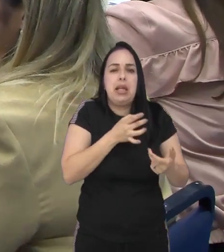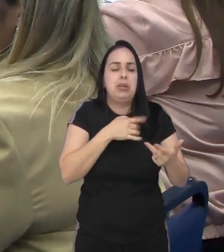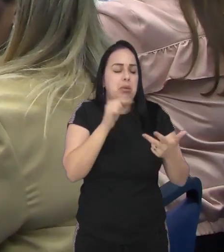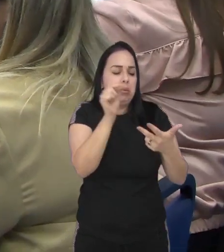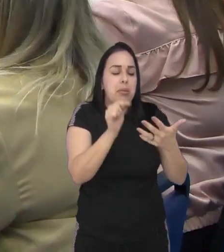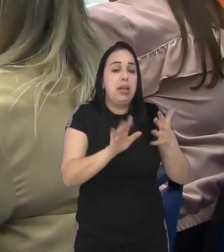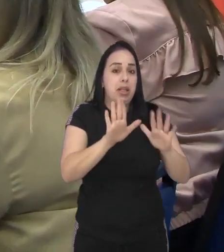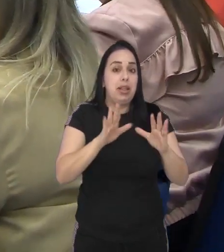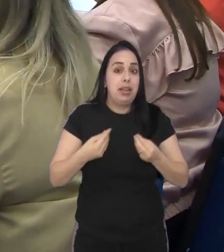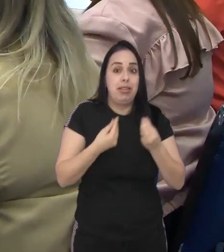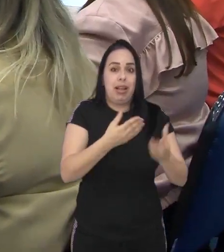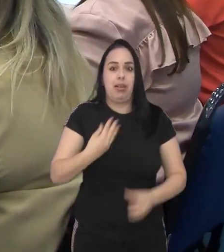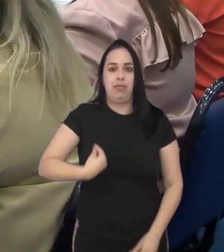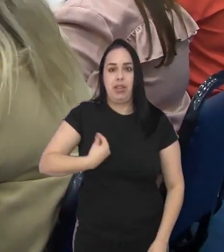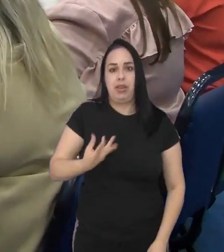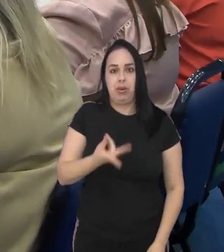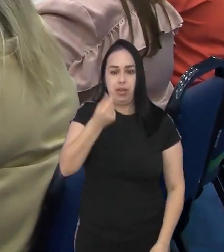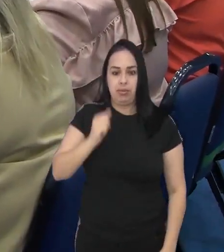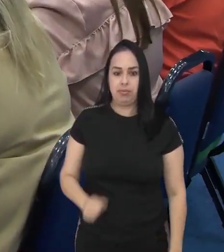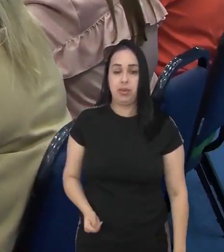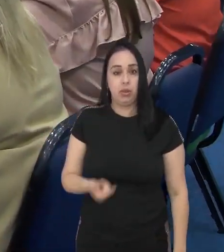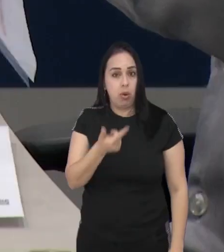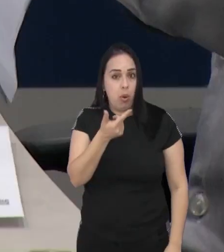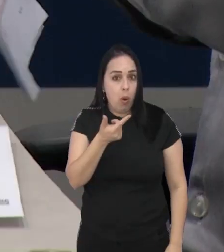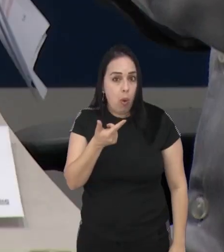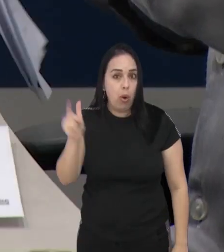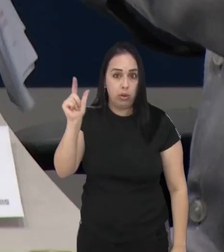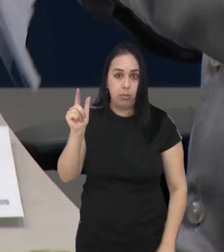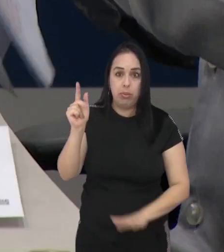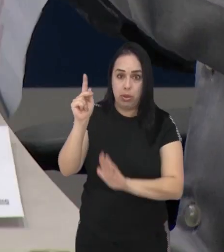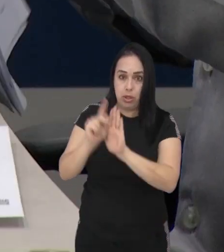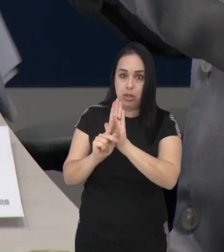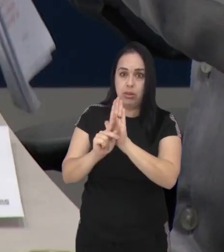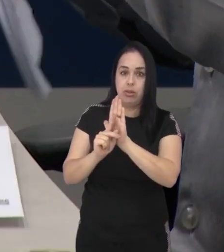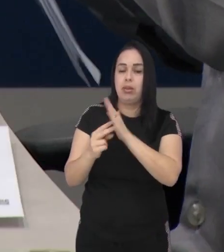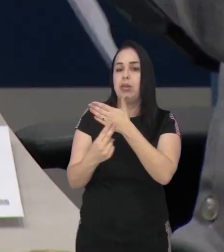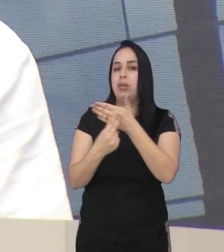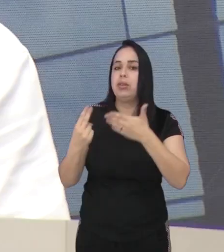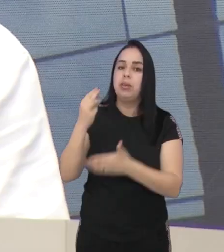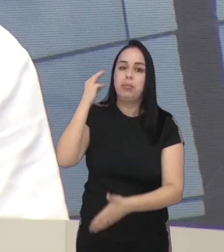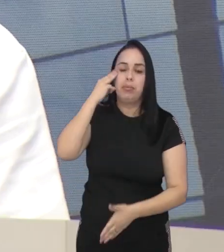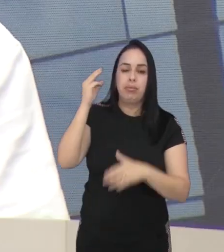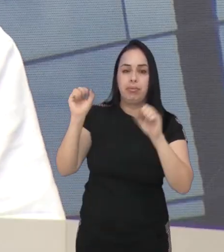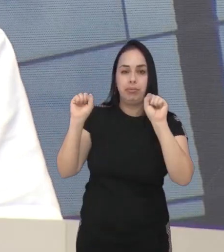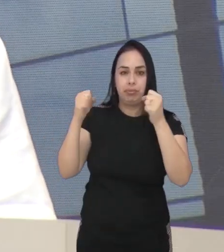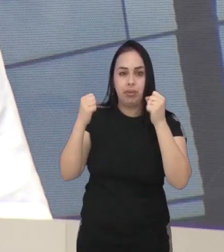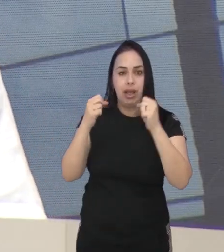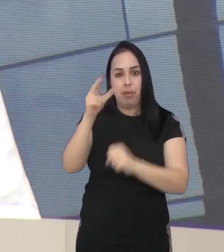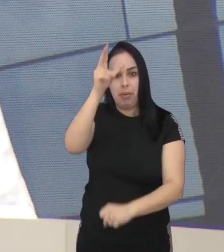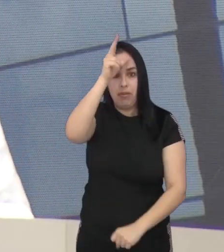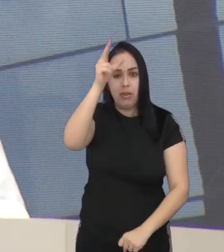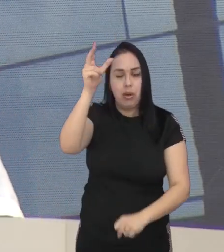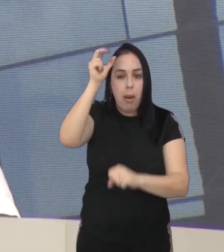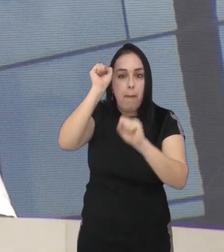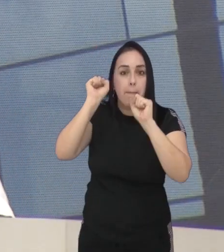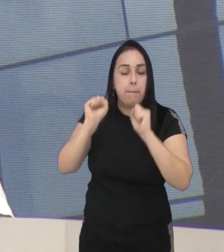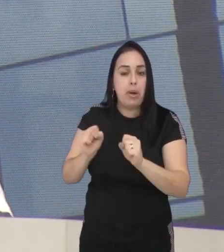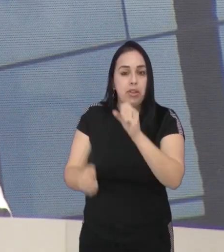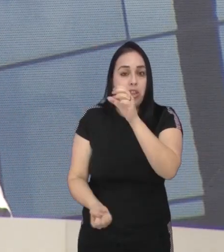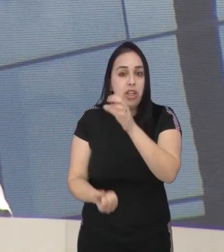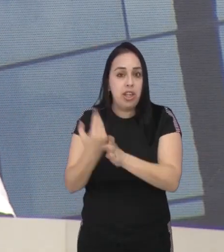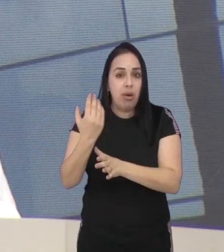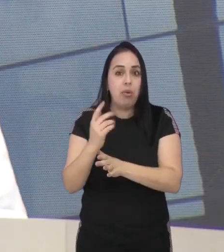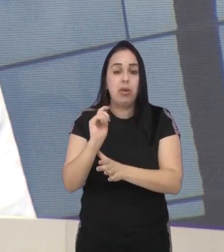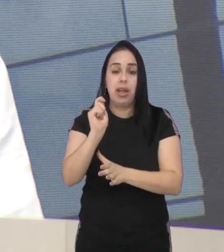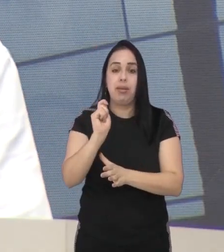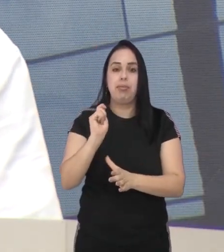crises, com foco na melhoria da qualidade de vida. Outro projeto, este do vereador Marcão da Academia, autoriza a Prefeitura